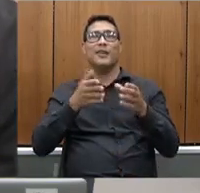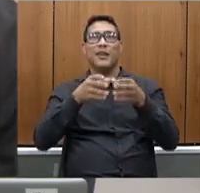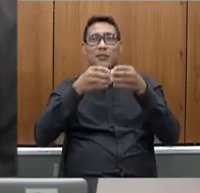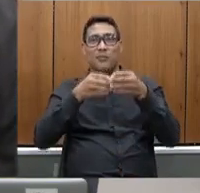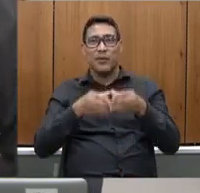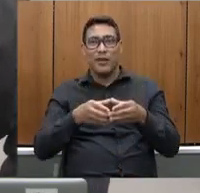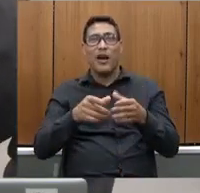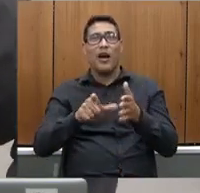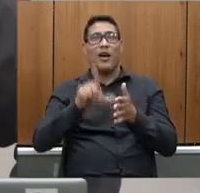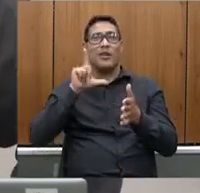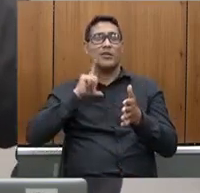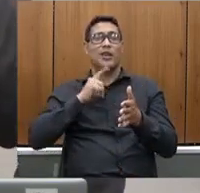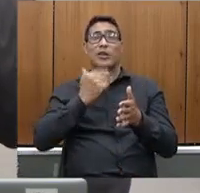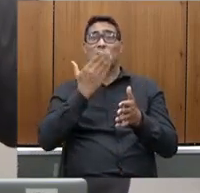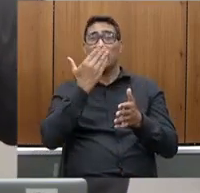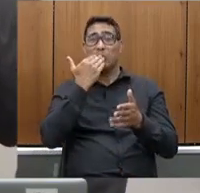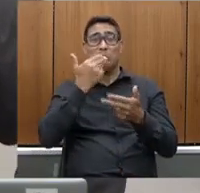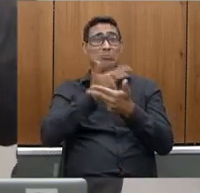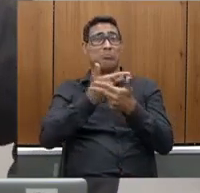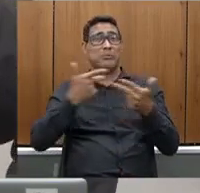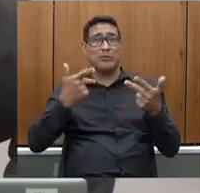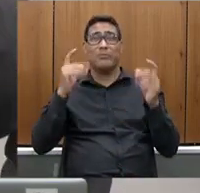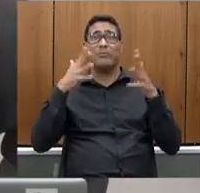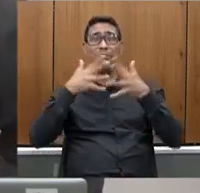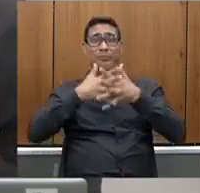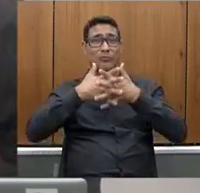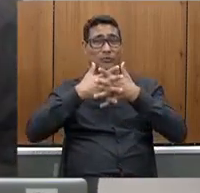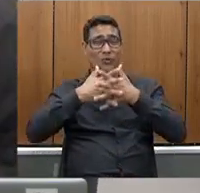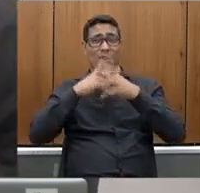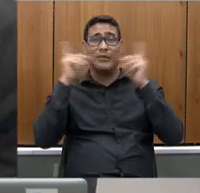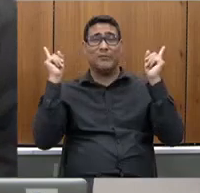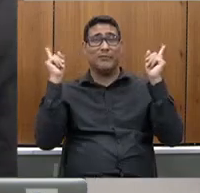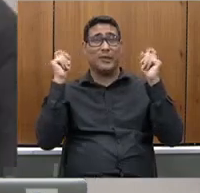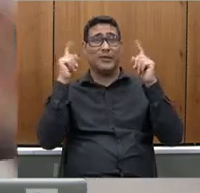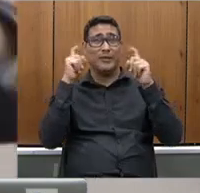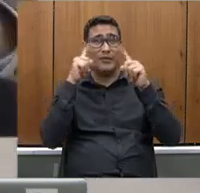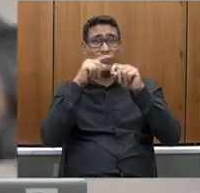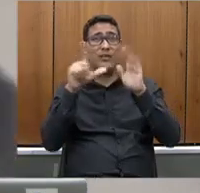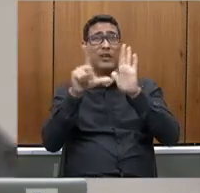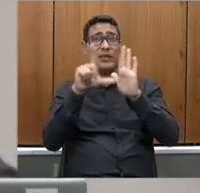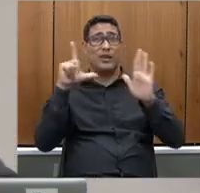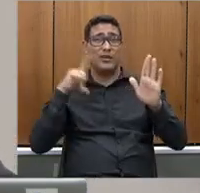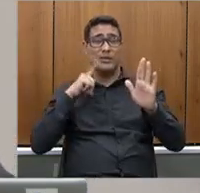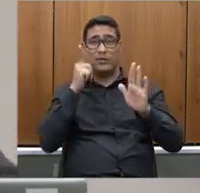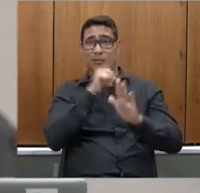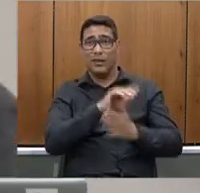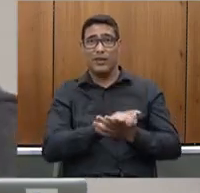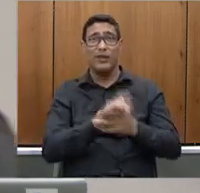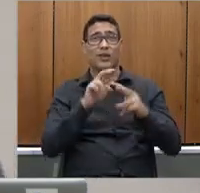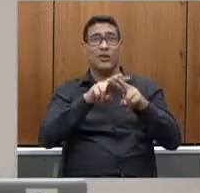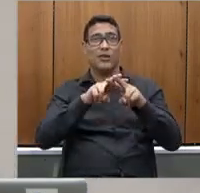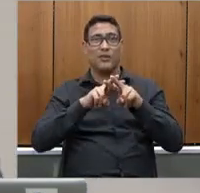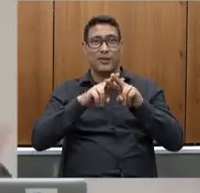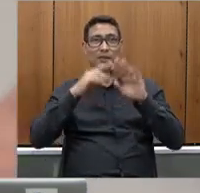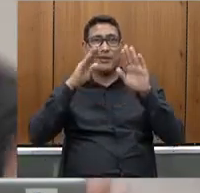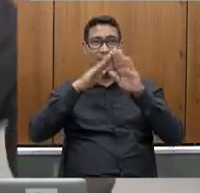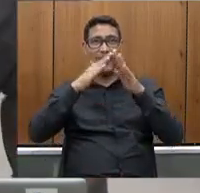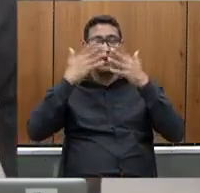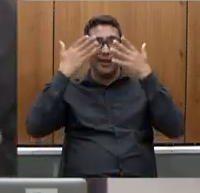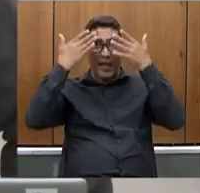leite Ele come muita coisa ruim mas muita coisa ruim para chegar lá então talvez é por isso que a cabeça dele não Clareou ainda